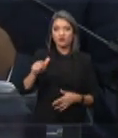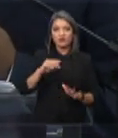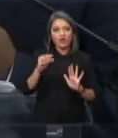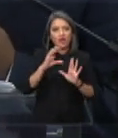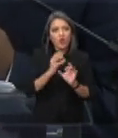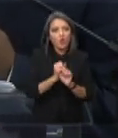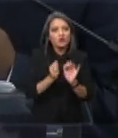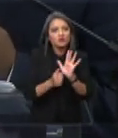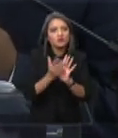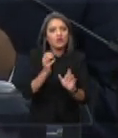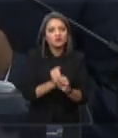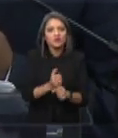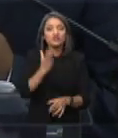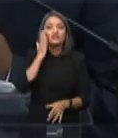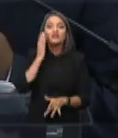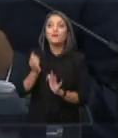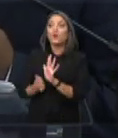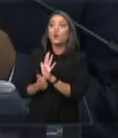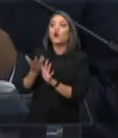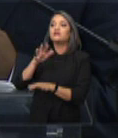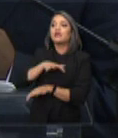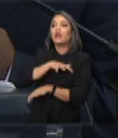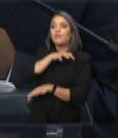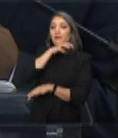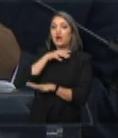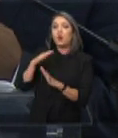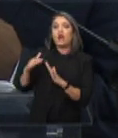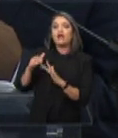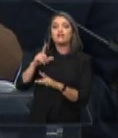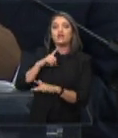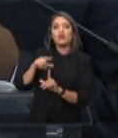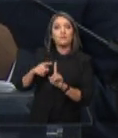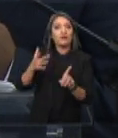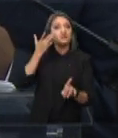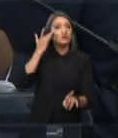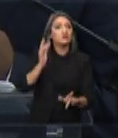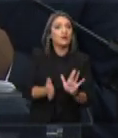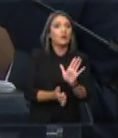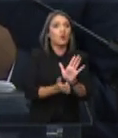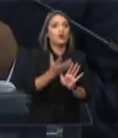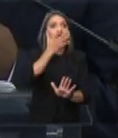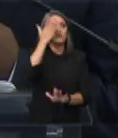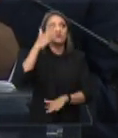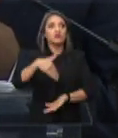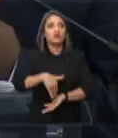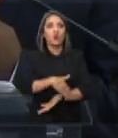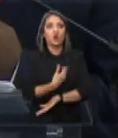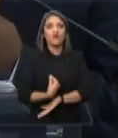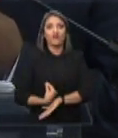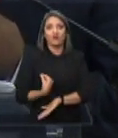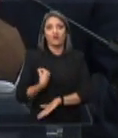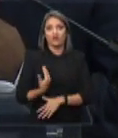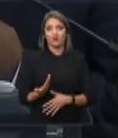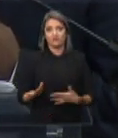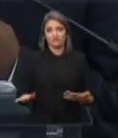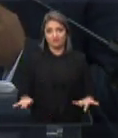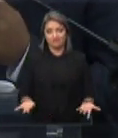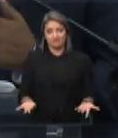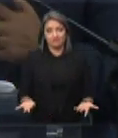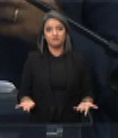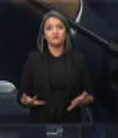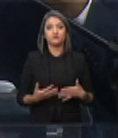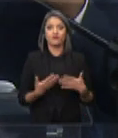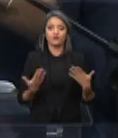gente sabe quantos bichos de estimação a gente tem no Brasil mas a gente não sabe efetivamente quantas pessoas em situação de rua a gente tem